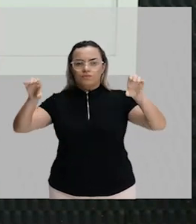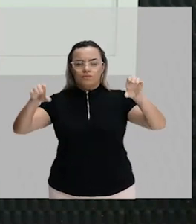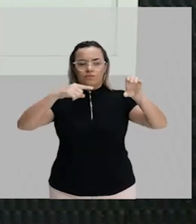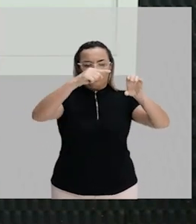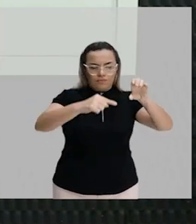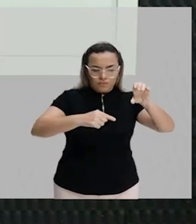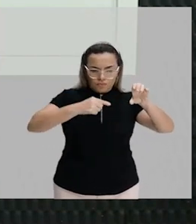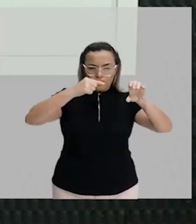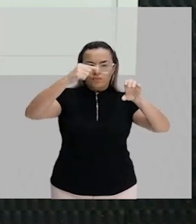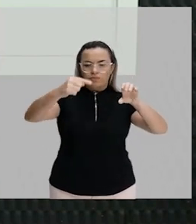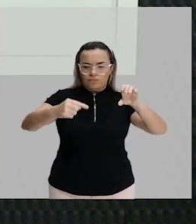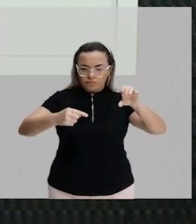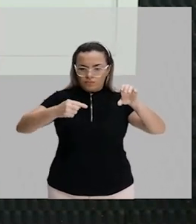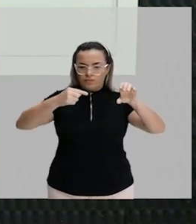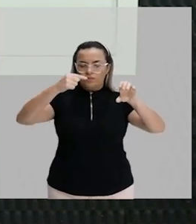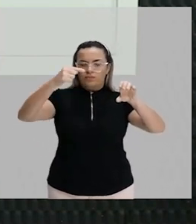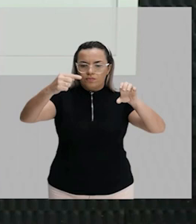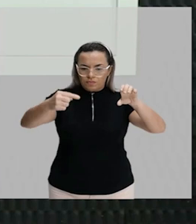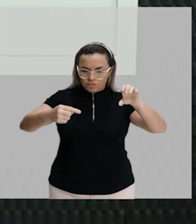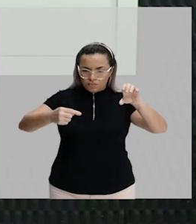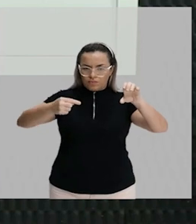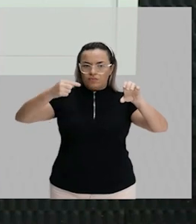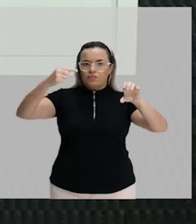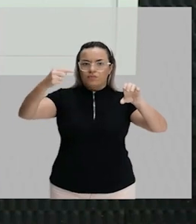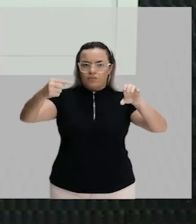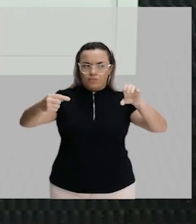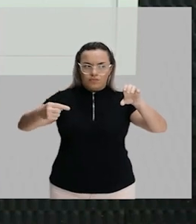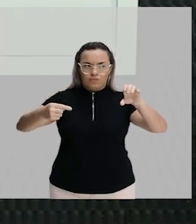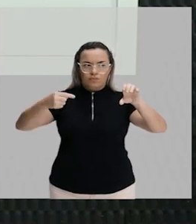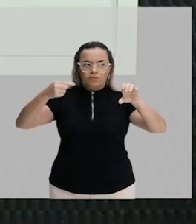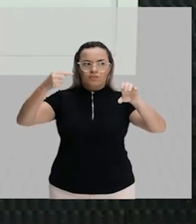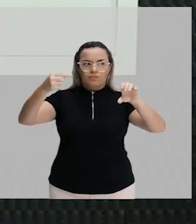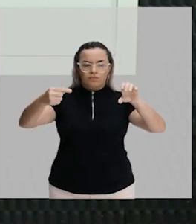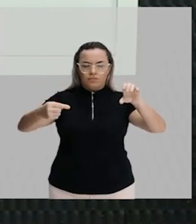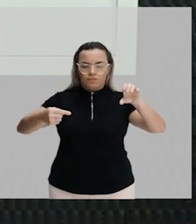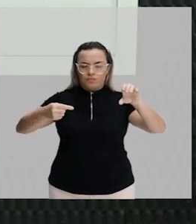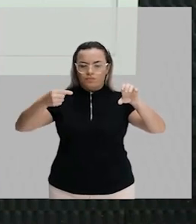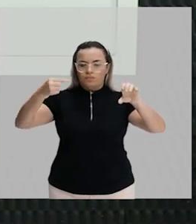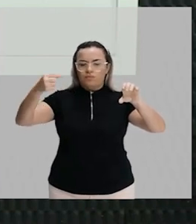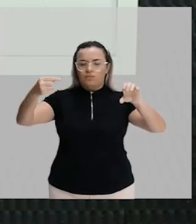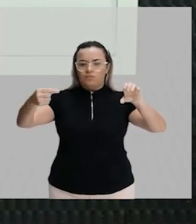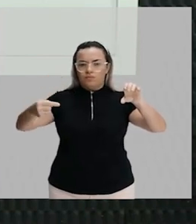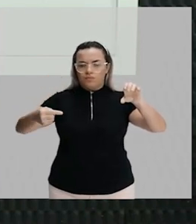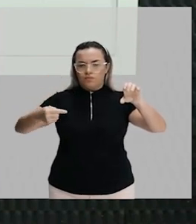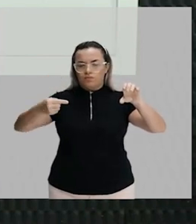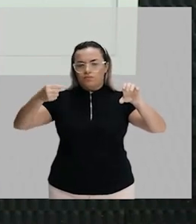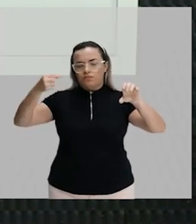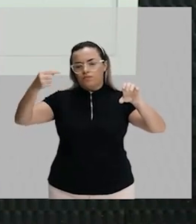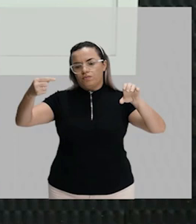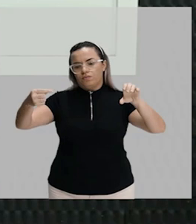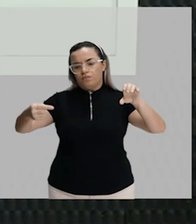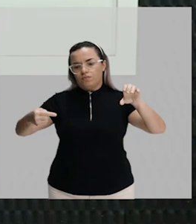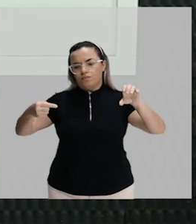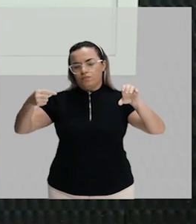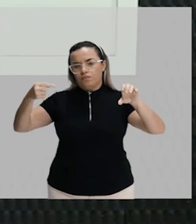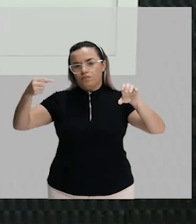certo depois ele passa novamente pela frente e por trás pela frente por